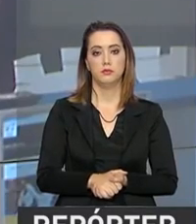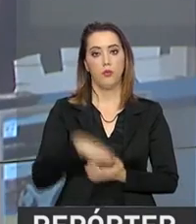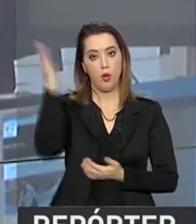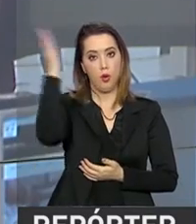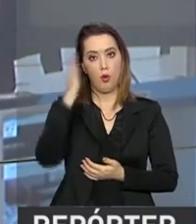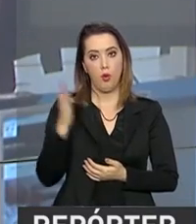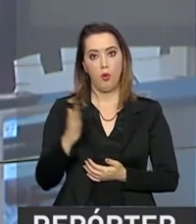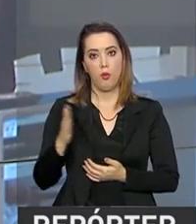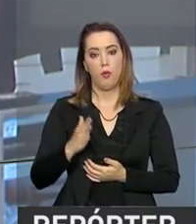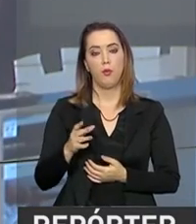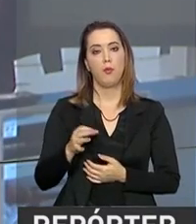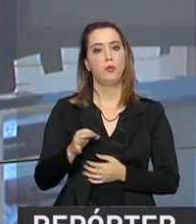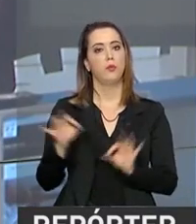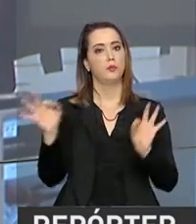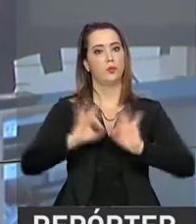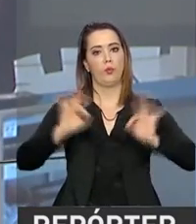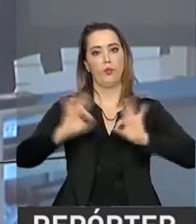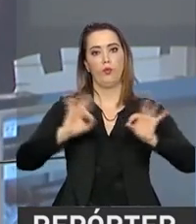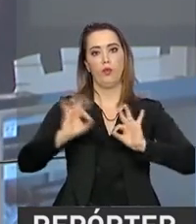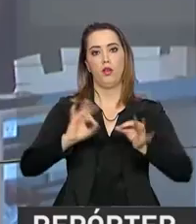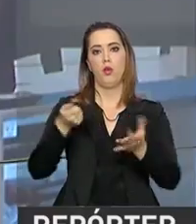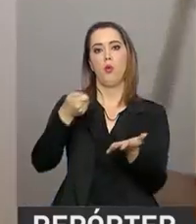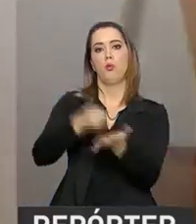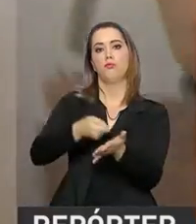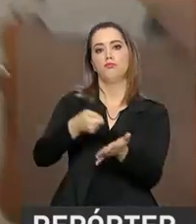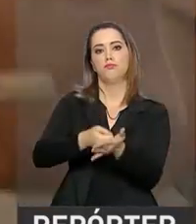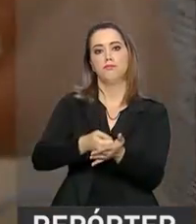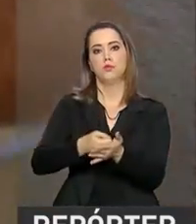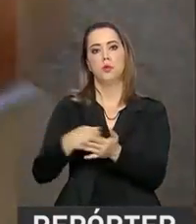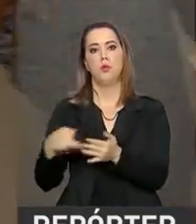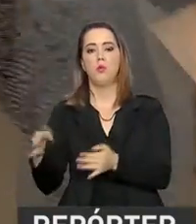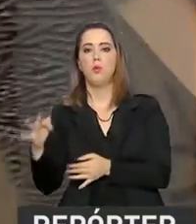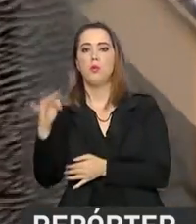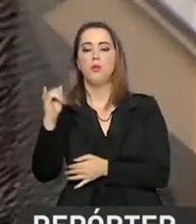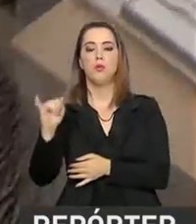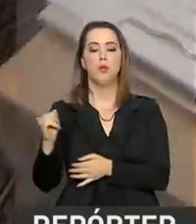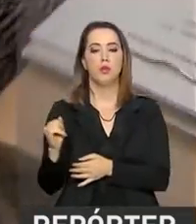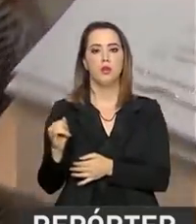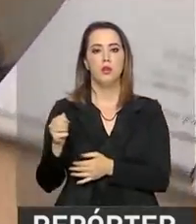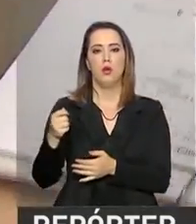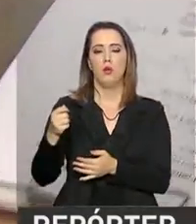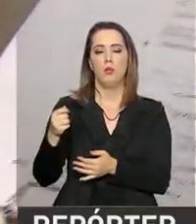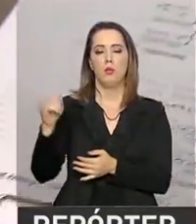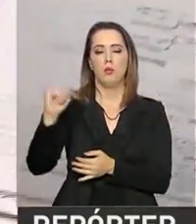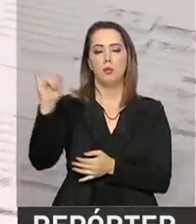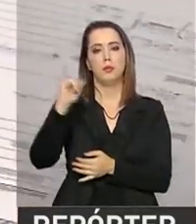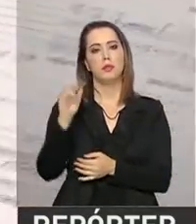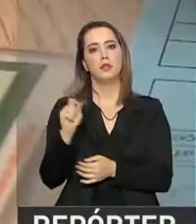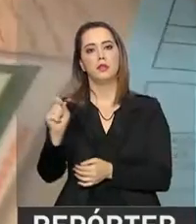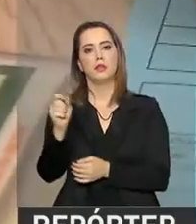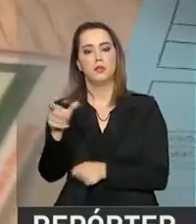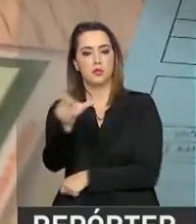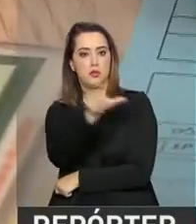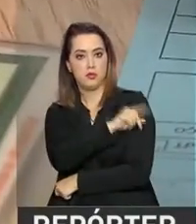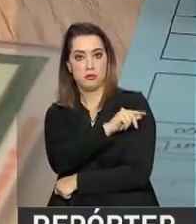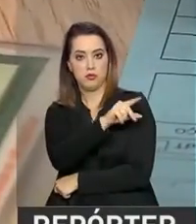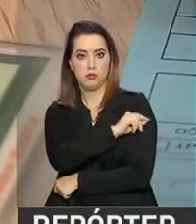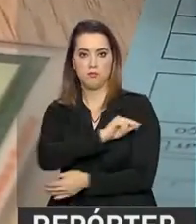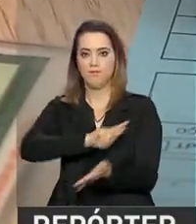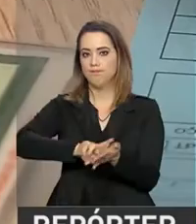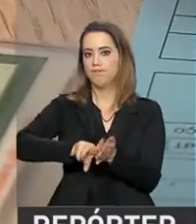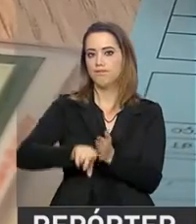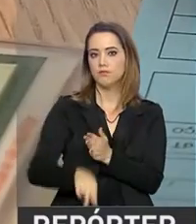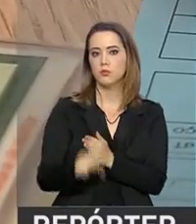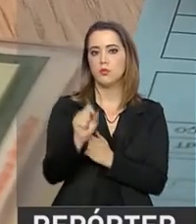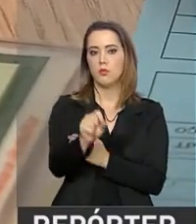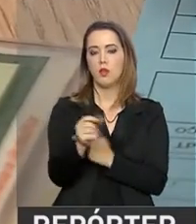Oi e o Brasil Zerou a taxa de importação da vacina contra o HPV e a tríplice que protege contra difteria tétano e